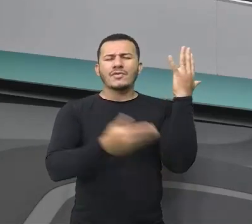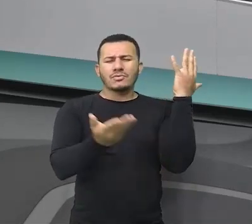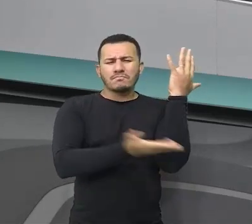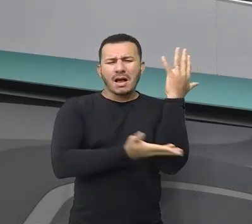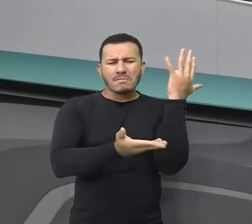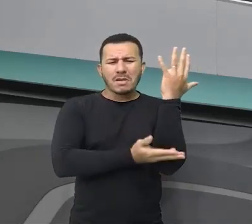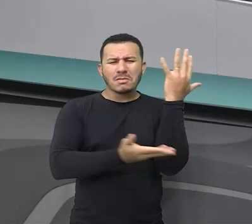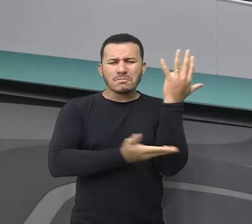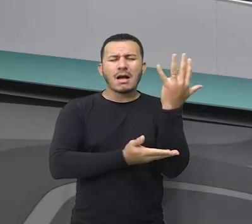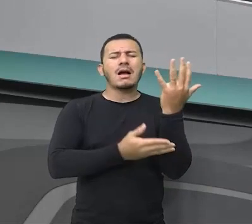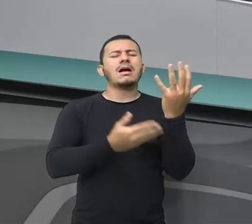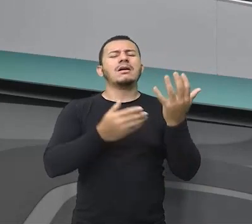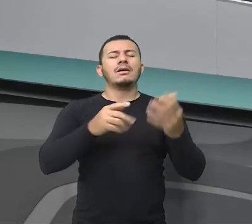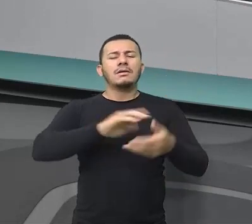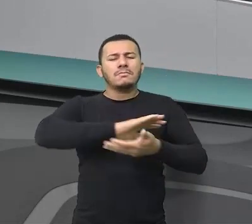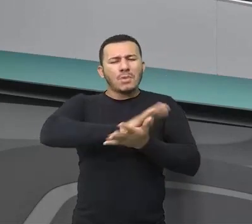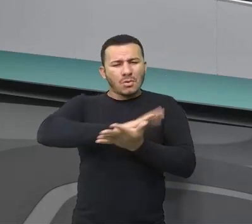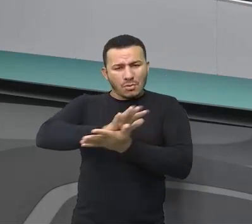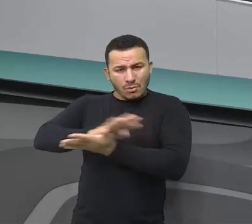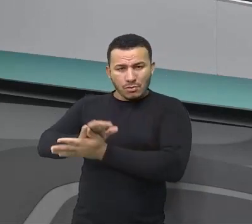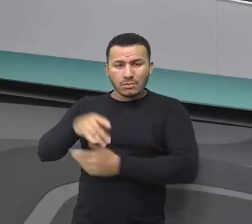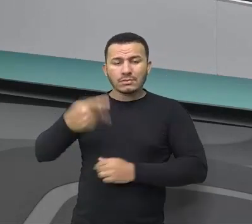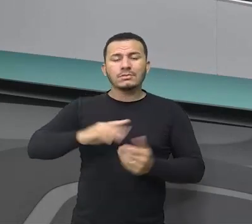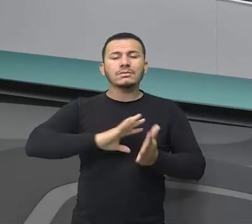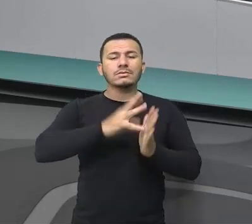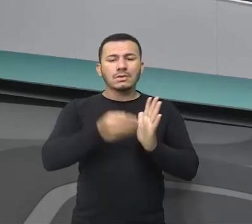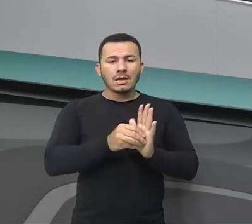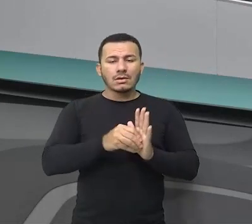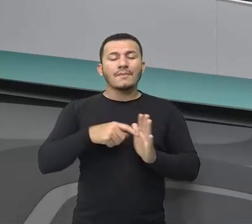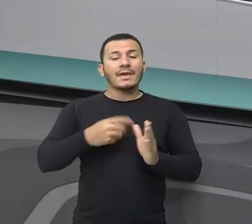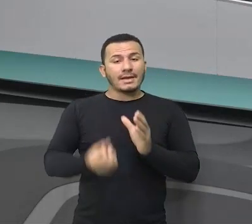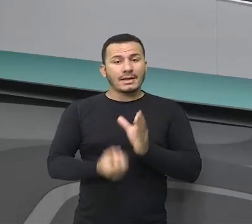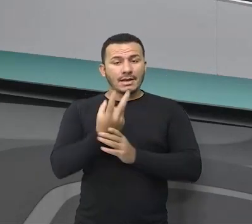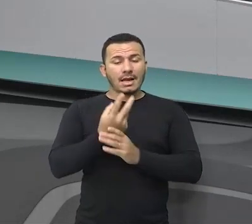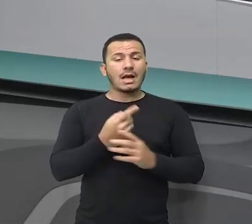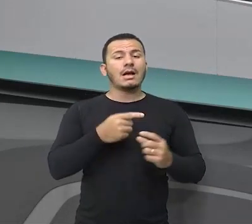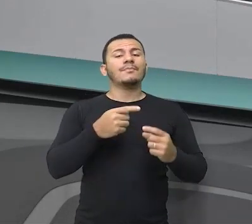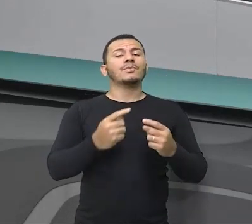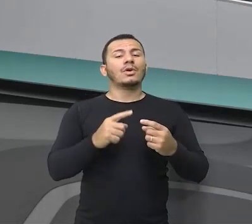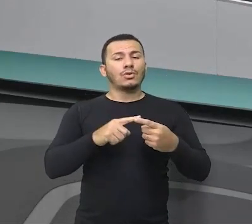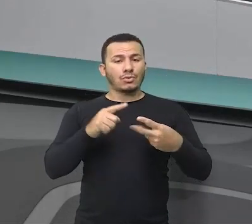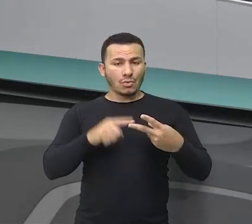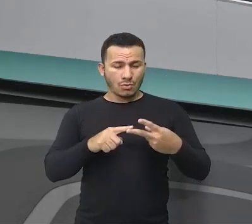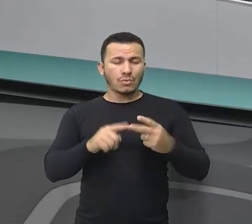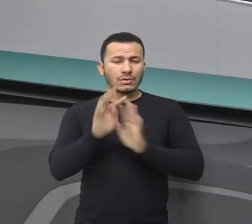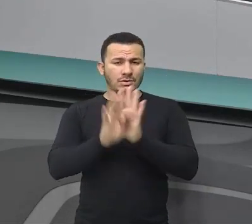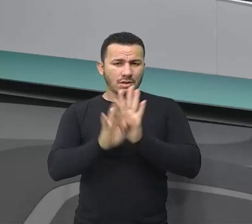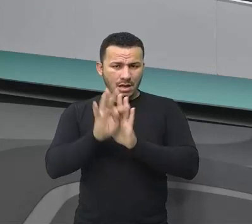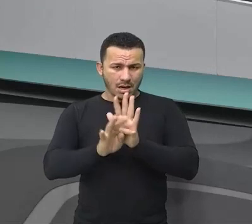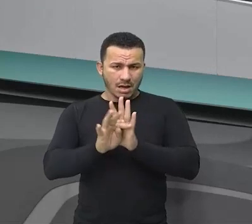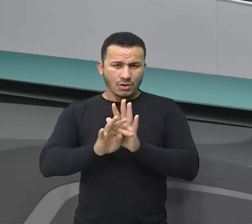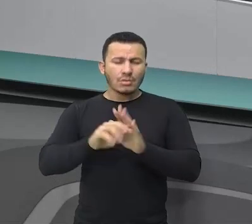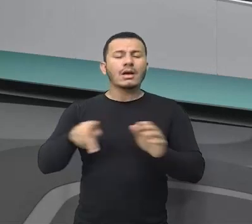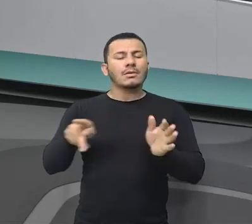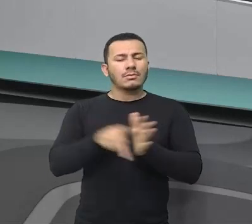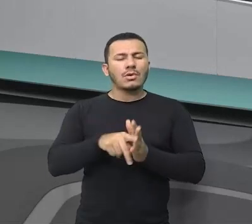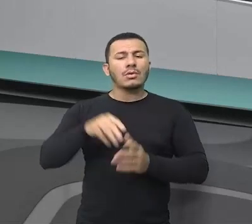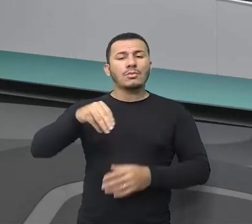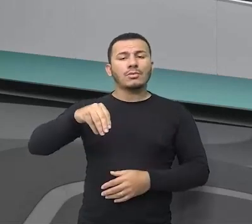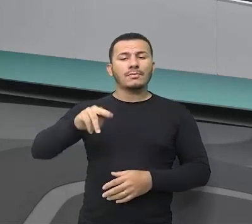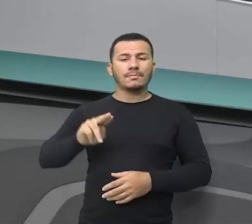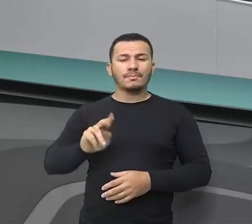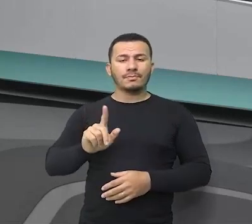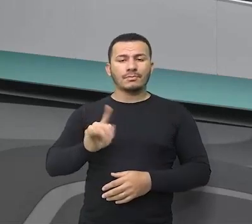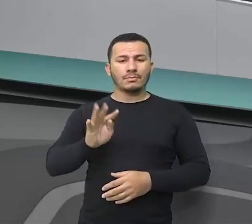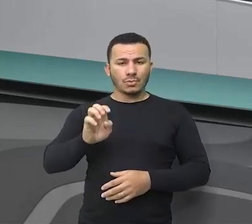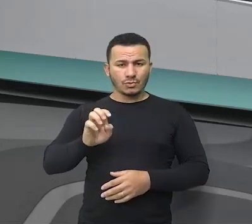à nossa região amazônica, a gente vai construir dois textos que são multissemióticos. Um é